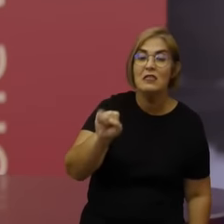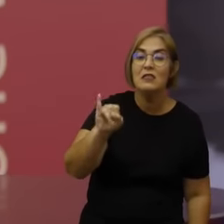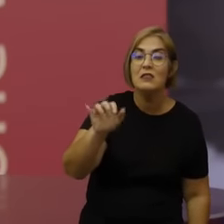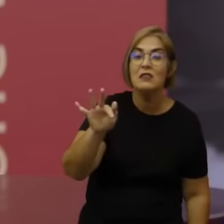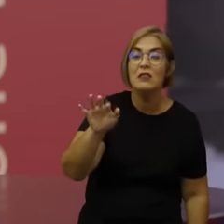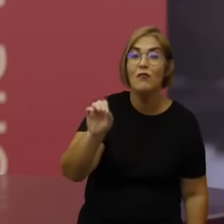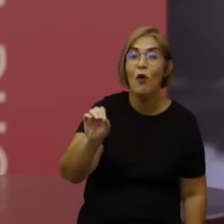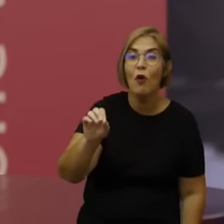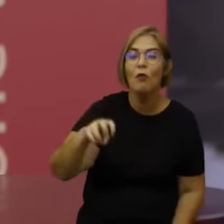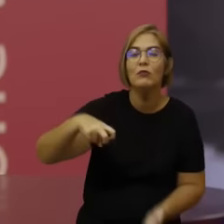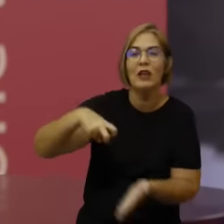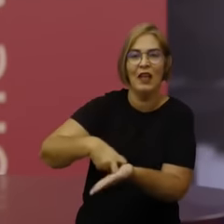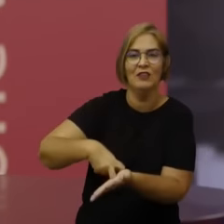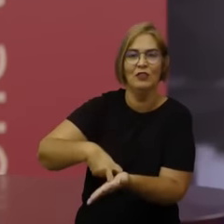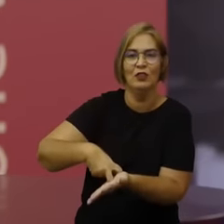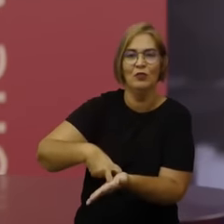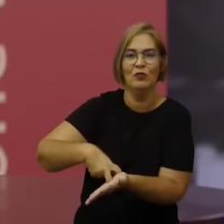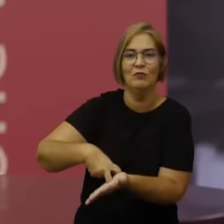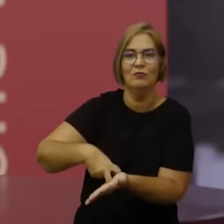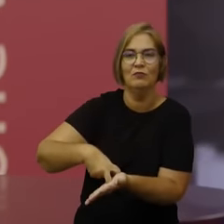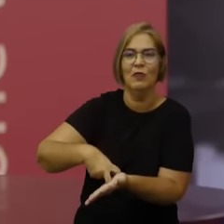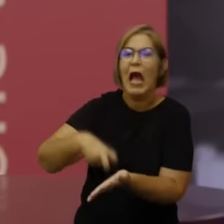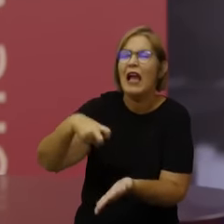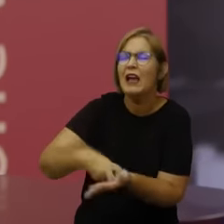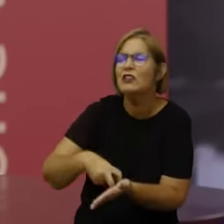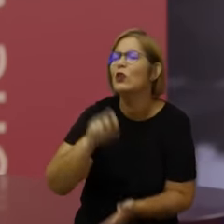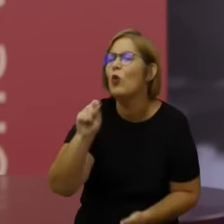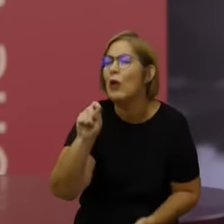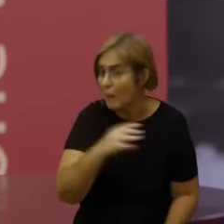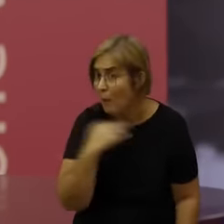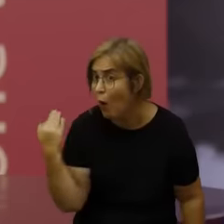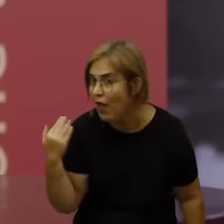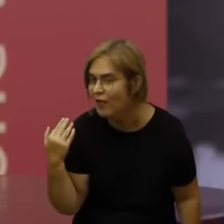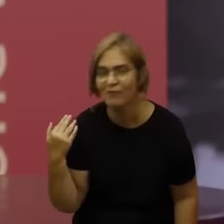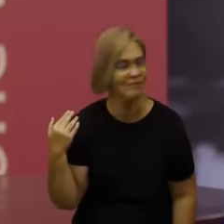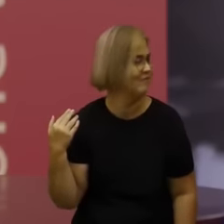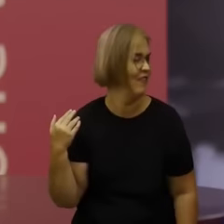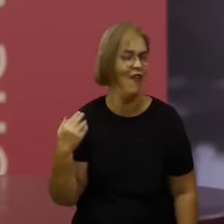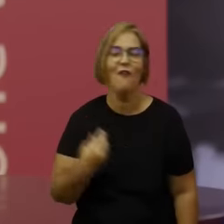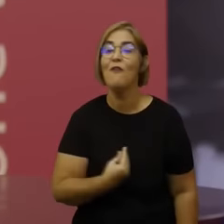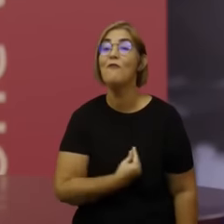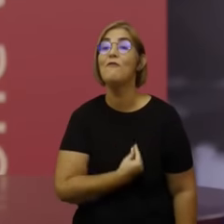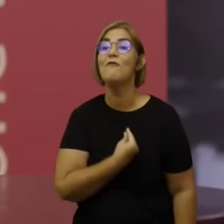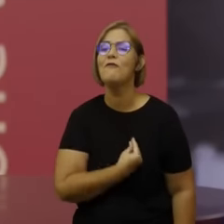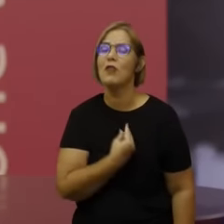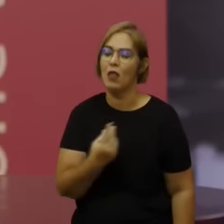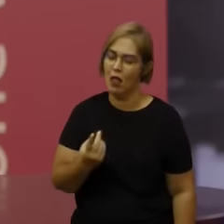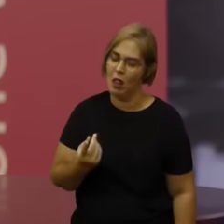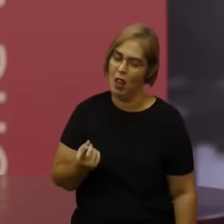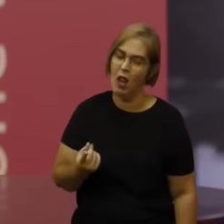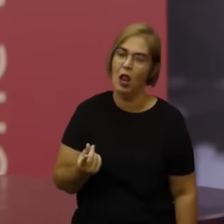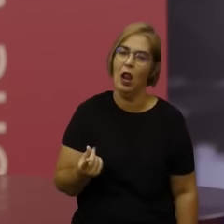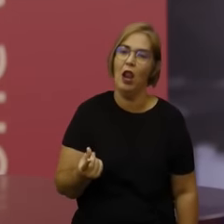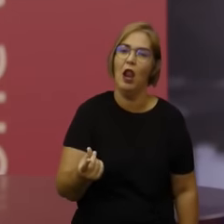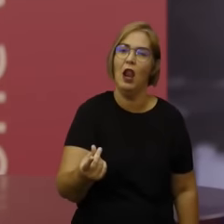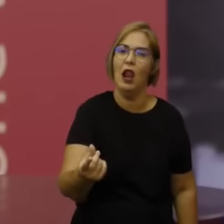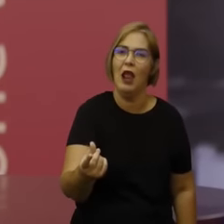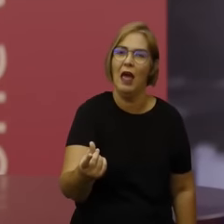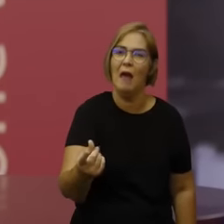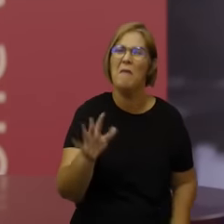ele condena SIFO a viver eternamente, mas ele não vai viver eternamente de qualquer